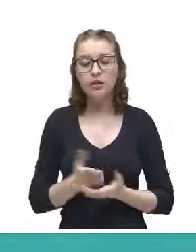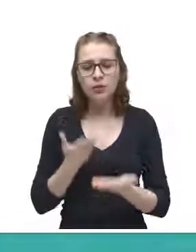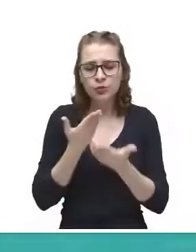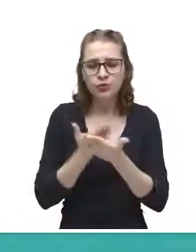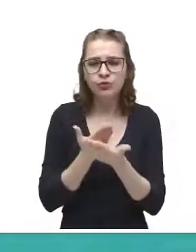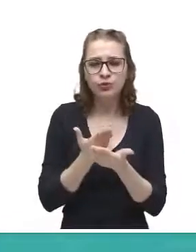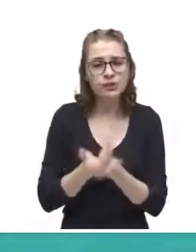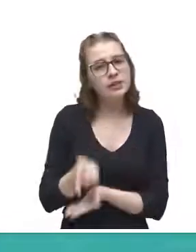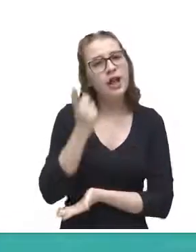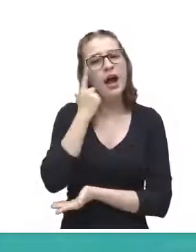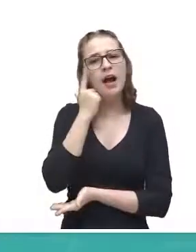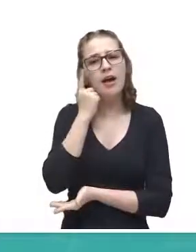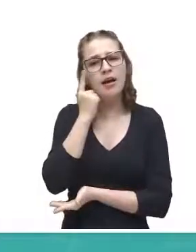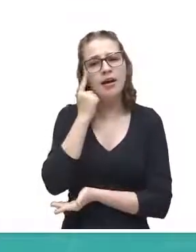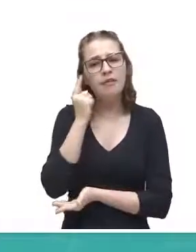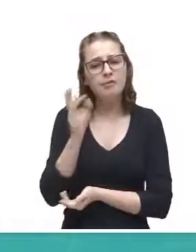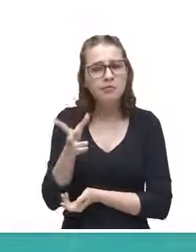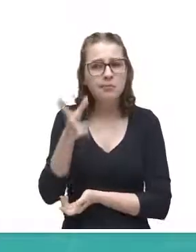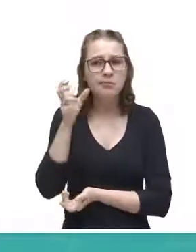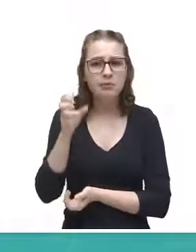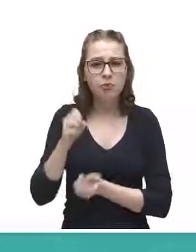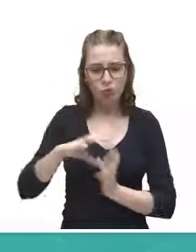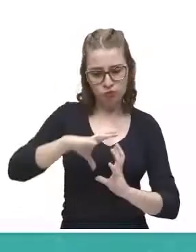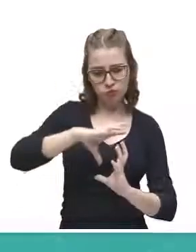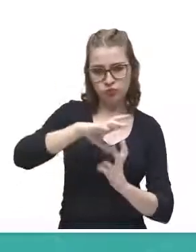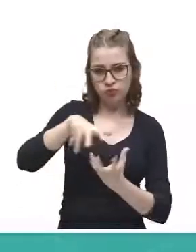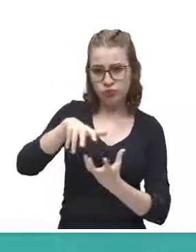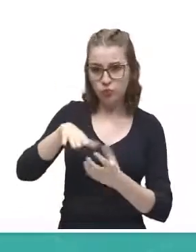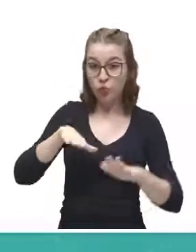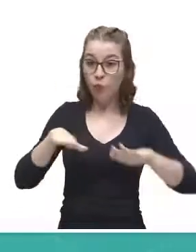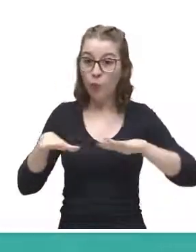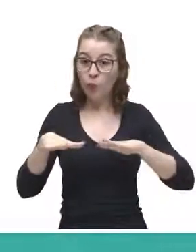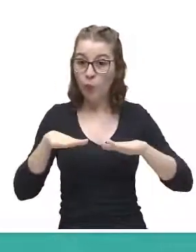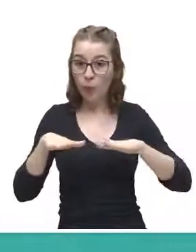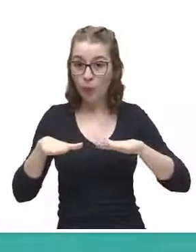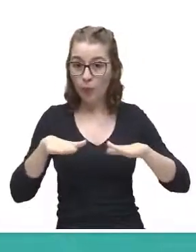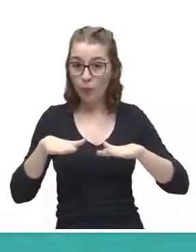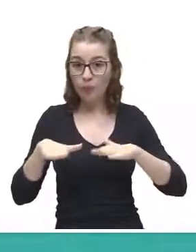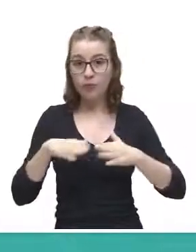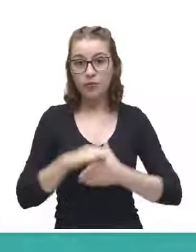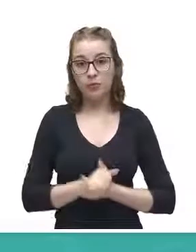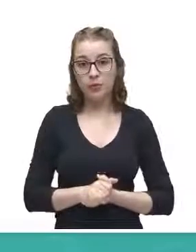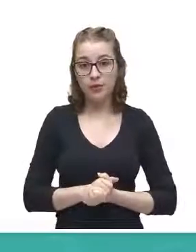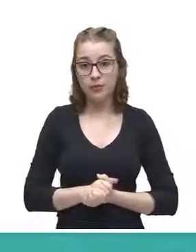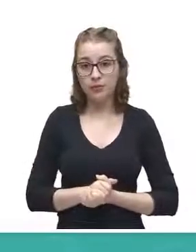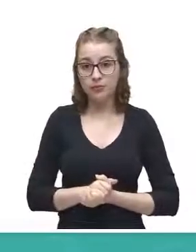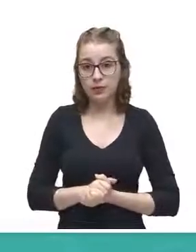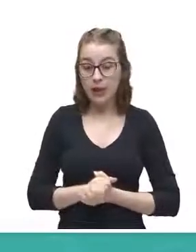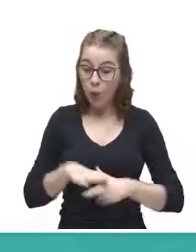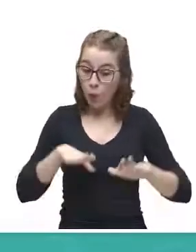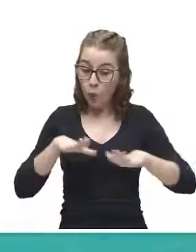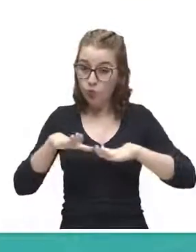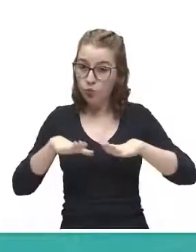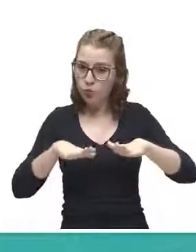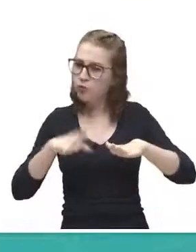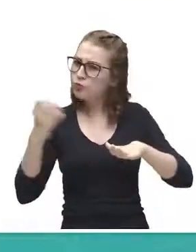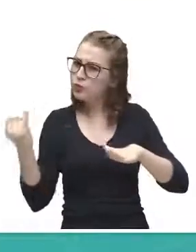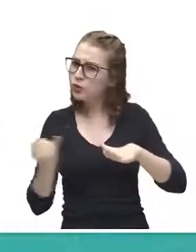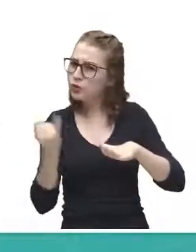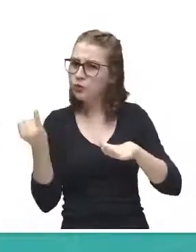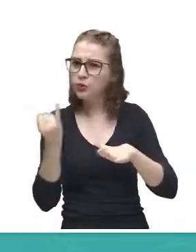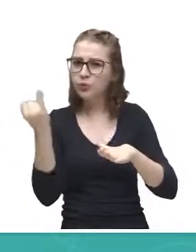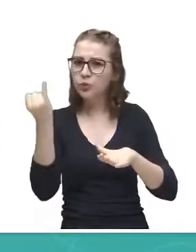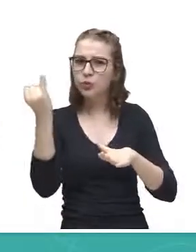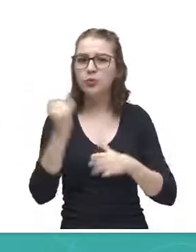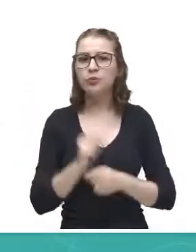e verificar sobre os movimentos que o nosso planeta ele realiza. Vai existir um que é muito importante, que é o